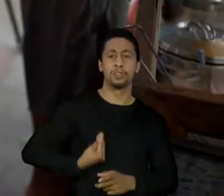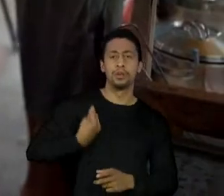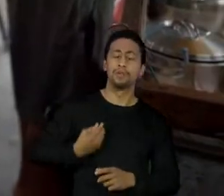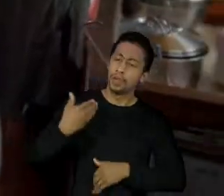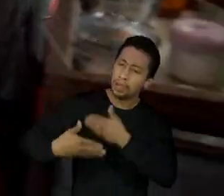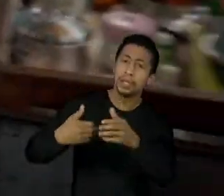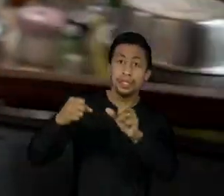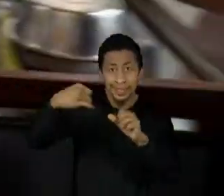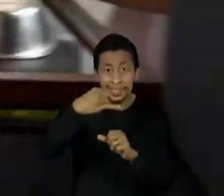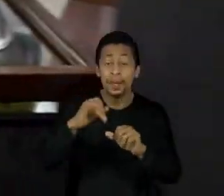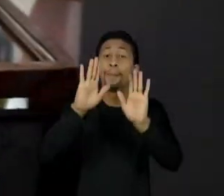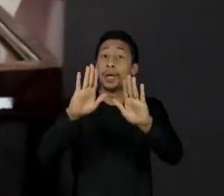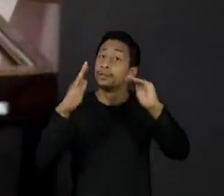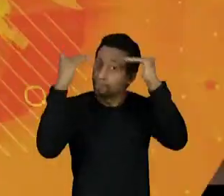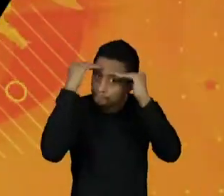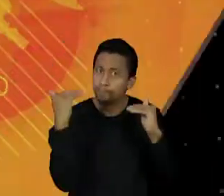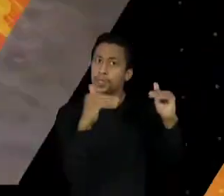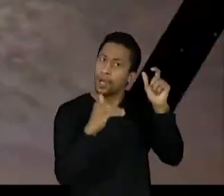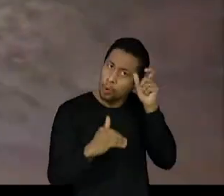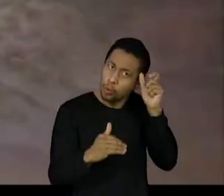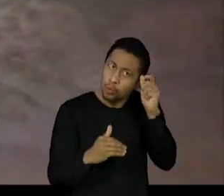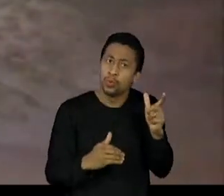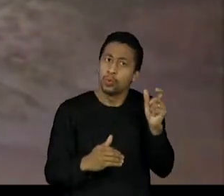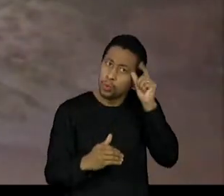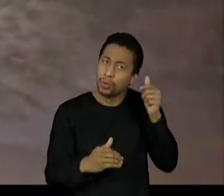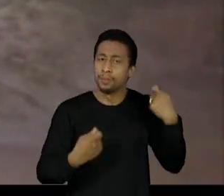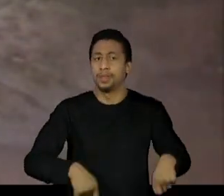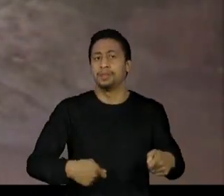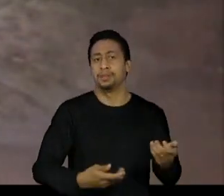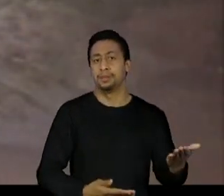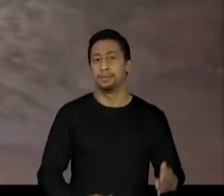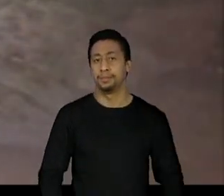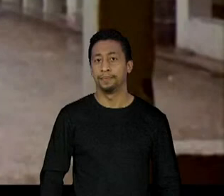que respeitar a nossa cultura.